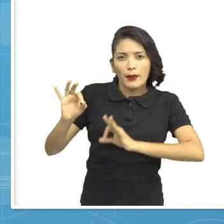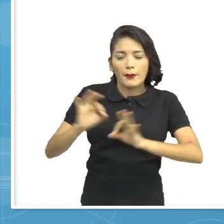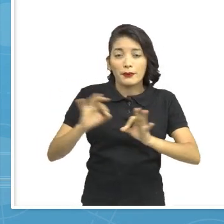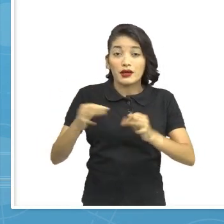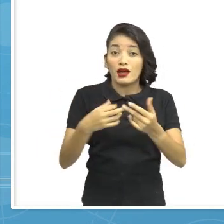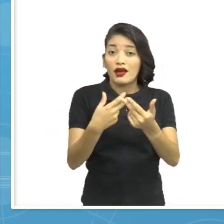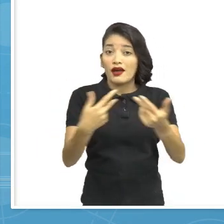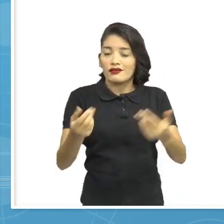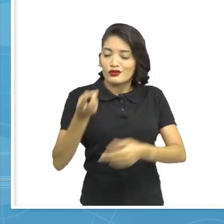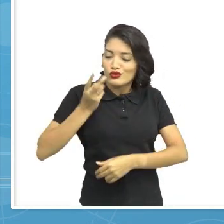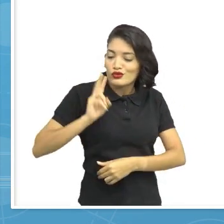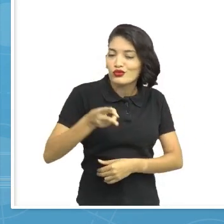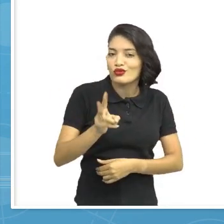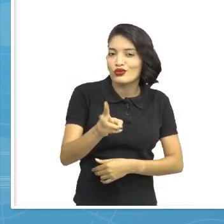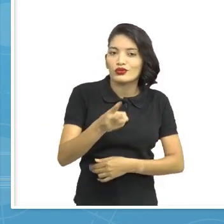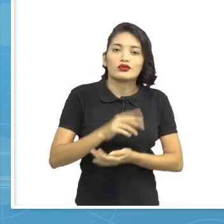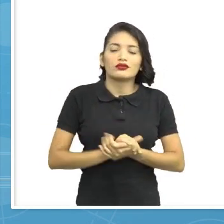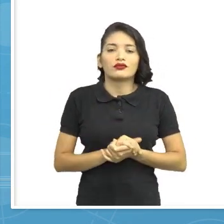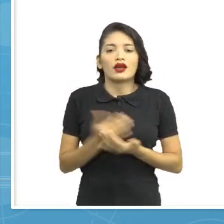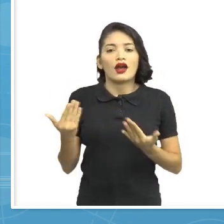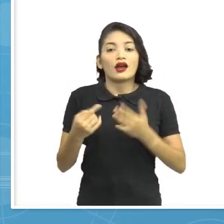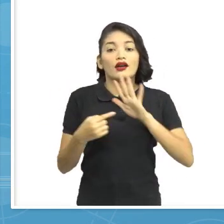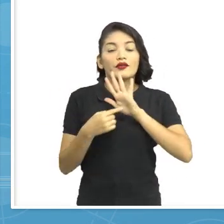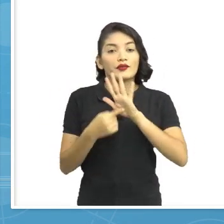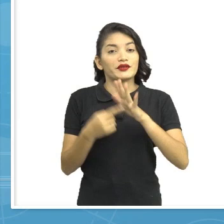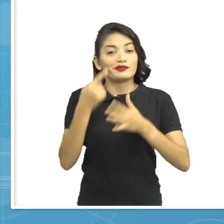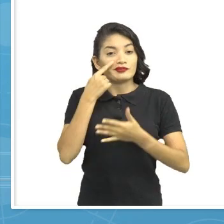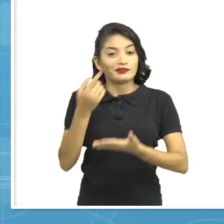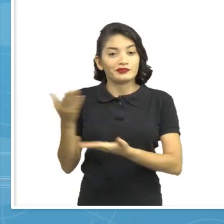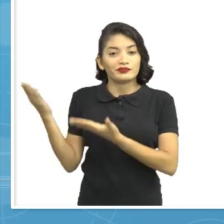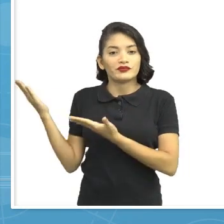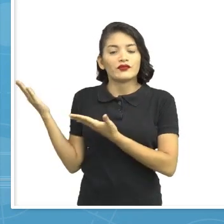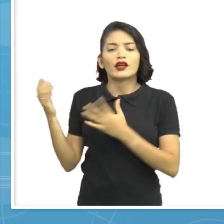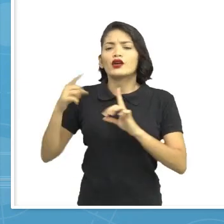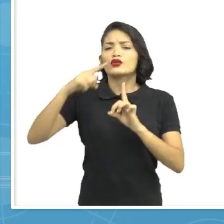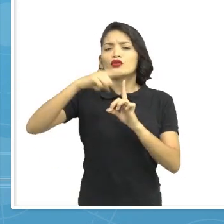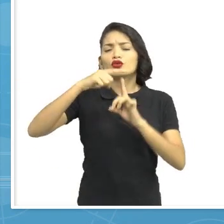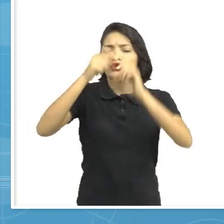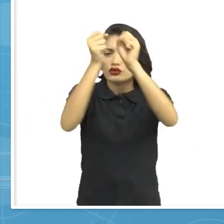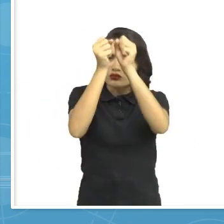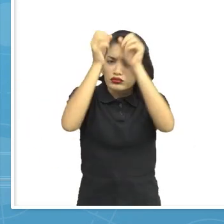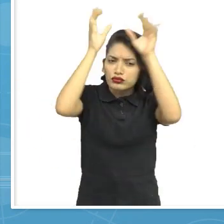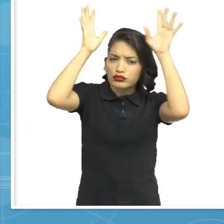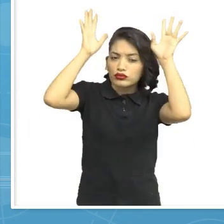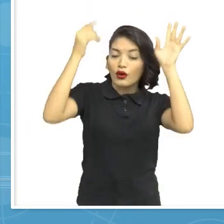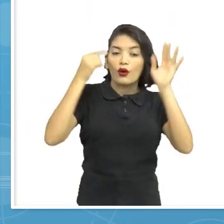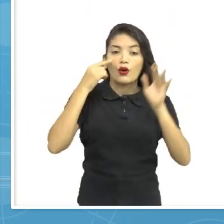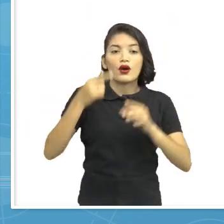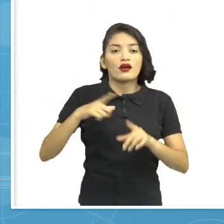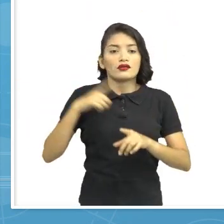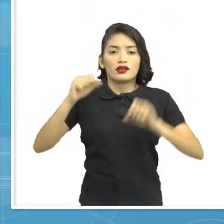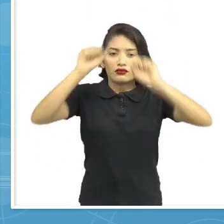são contínuas. Eu trouxe aqui para a gente ver alguns tipos de cocar, como vocês estão vendo. A gente